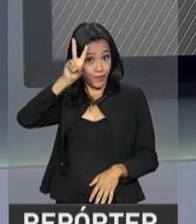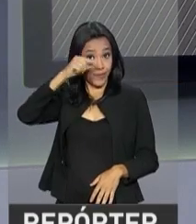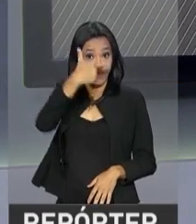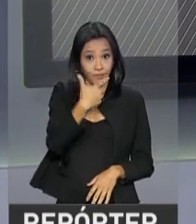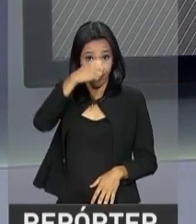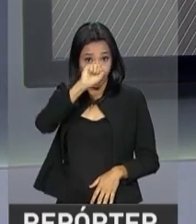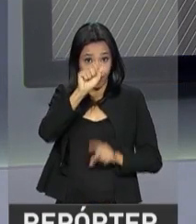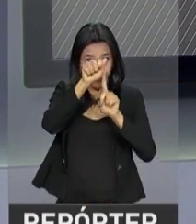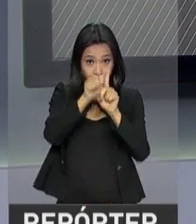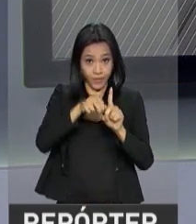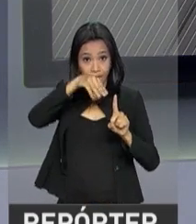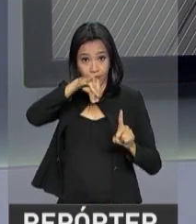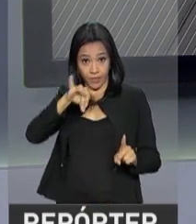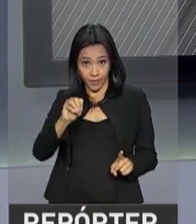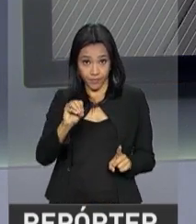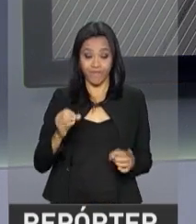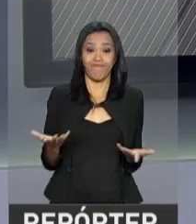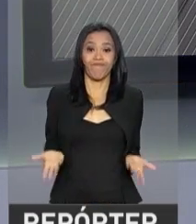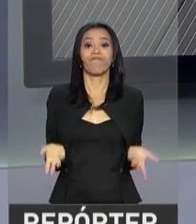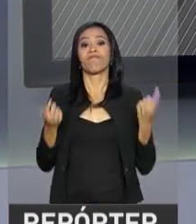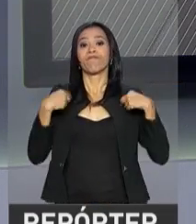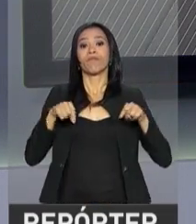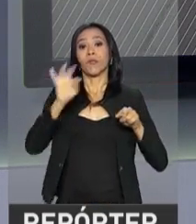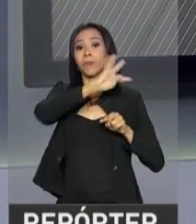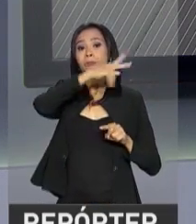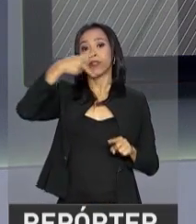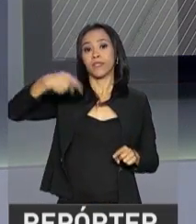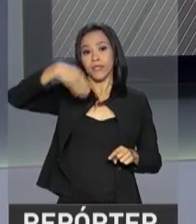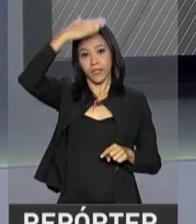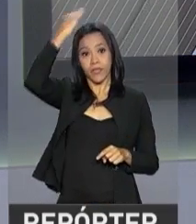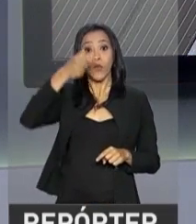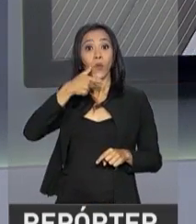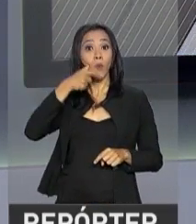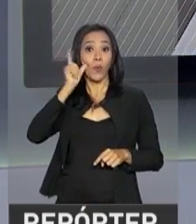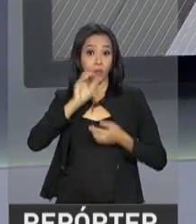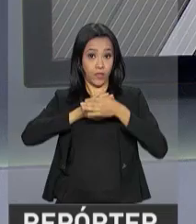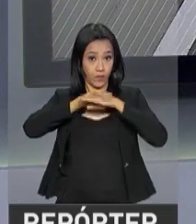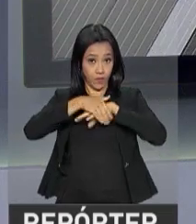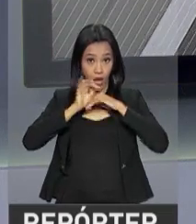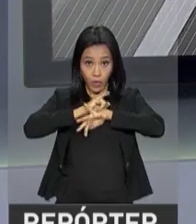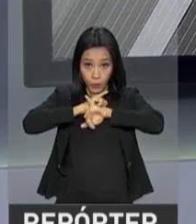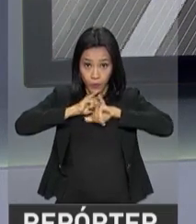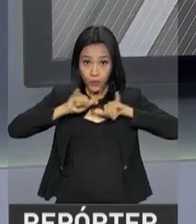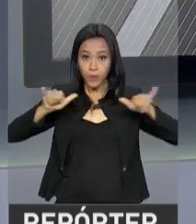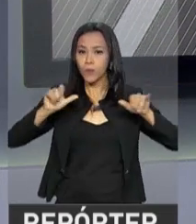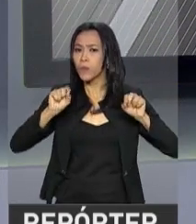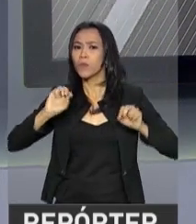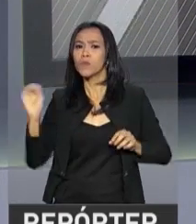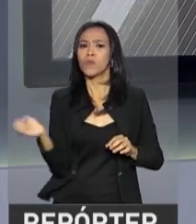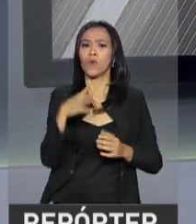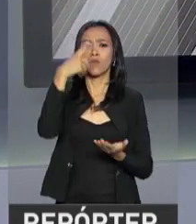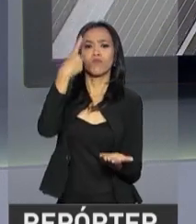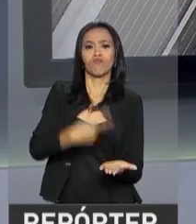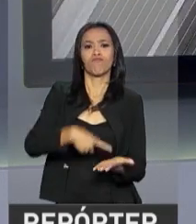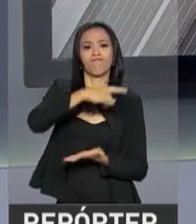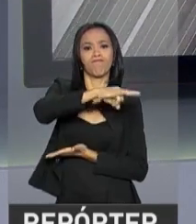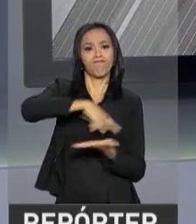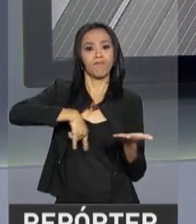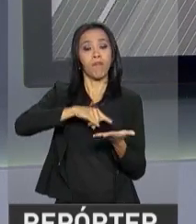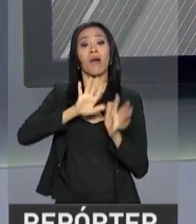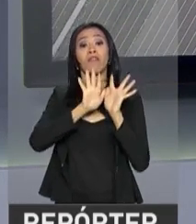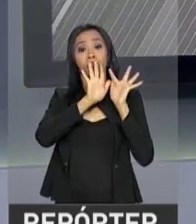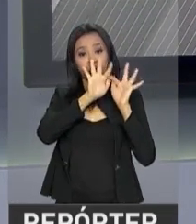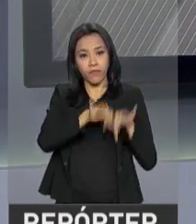segunda-feira 28 de Maio o presidente Michel Temer anunciou na noite deste domingo um novo acordo para pô fim à greve dos